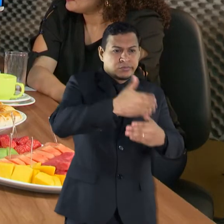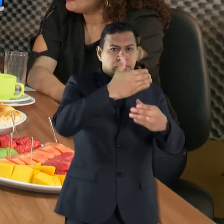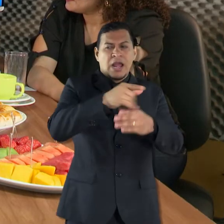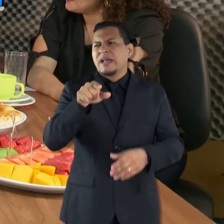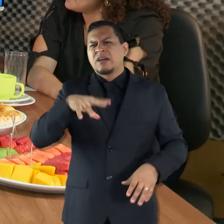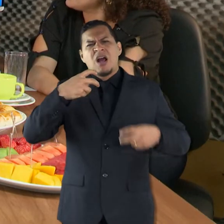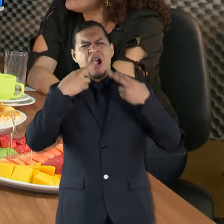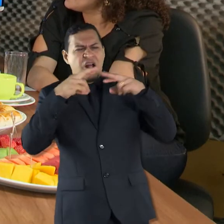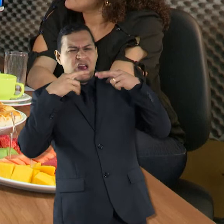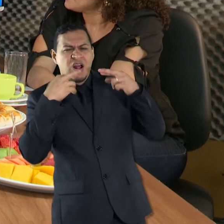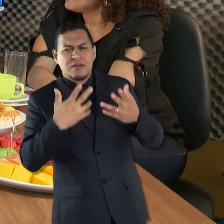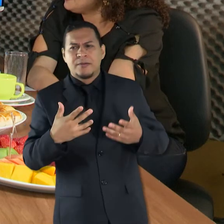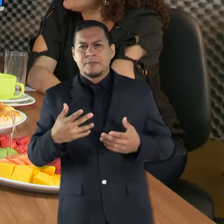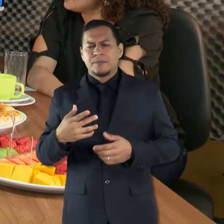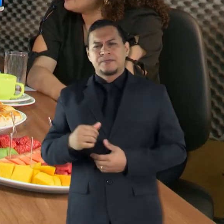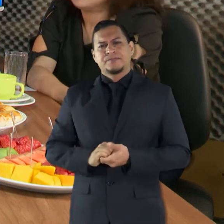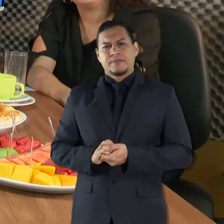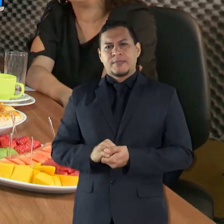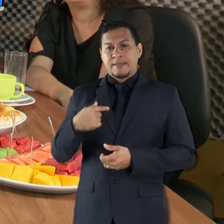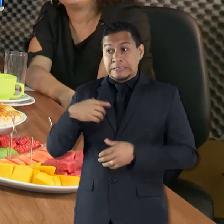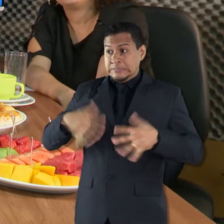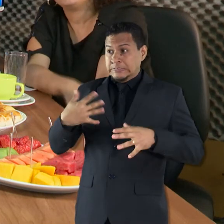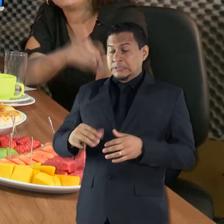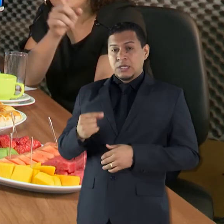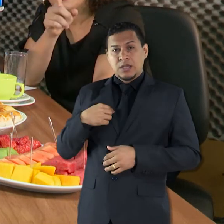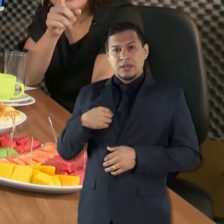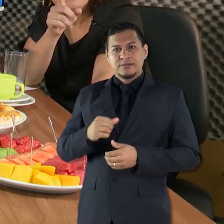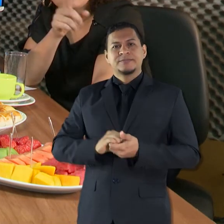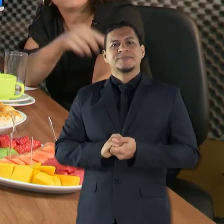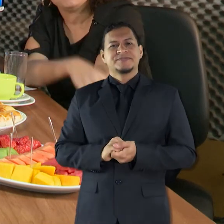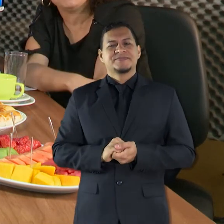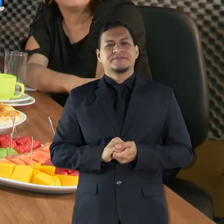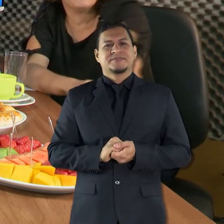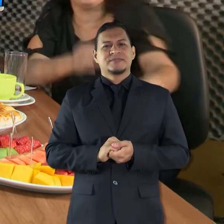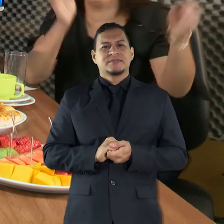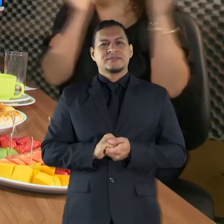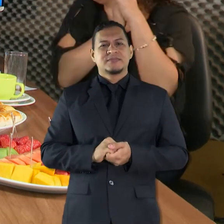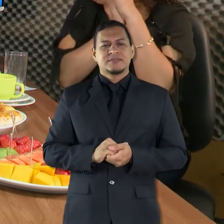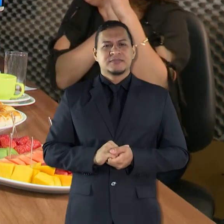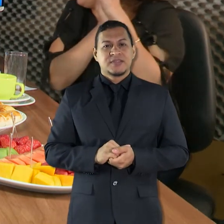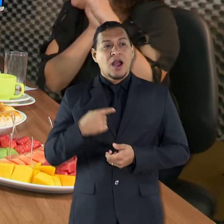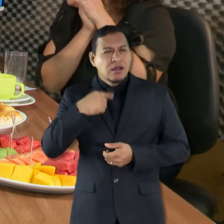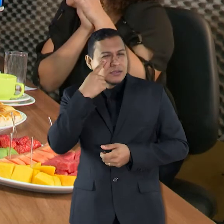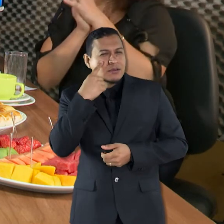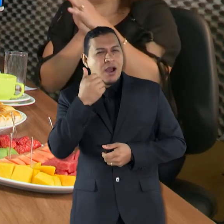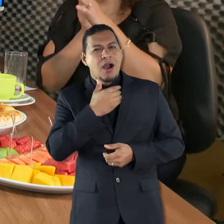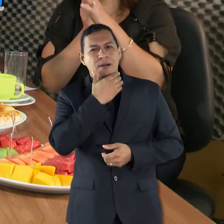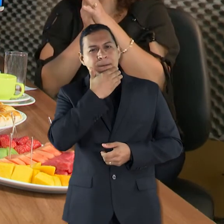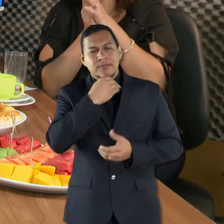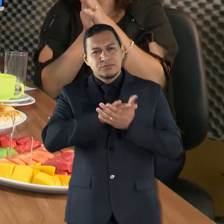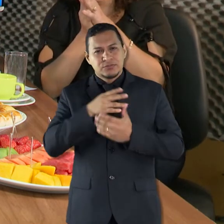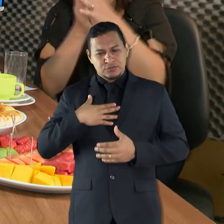quantidade toda de tijolo e estava reclamando. Eita! Mas eu acho... Gisele, uma técnica aí, tu quer me emprestar, não? Gisele é meu marido. Olha